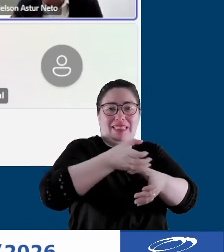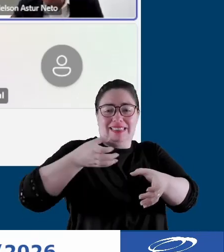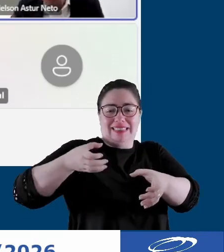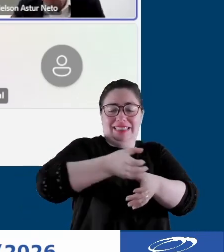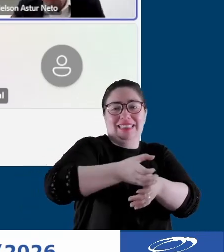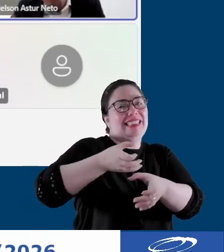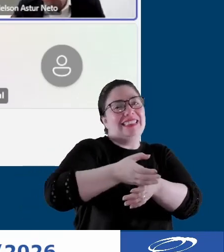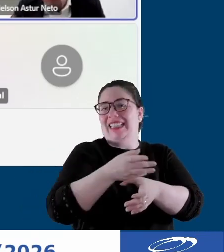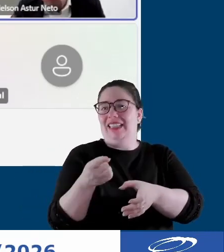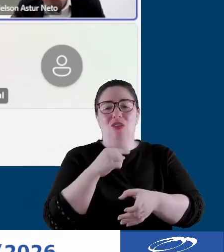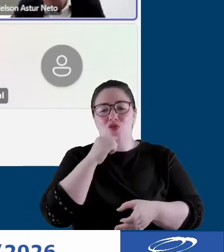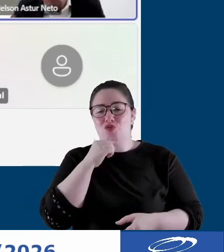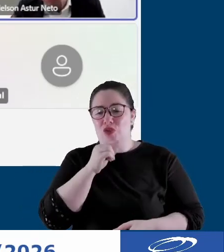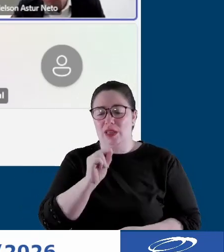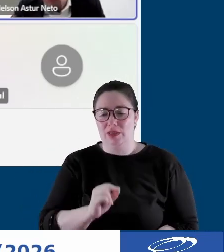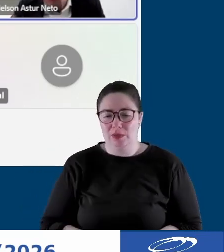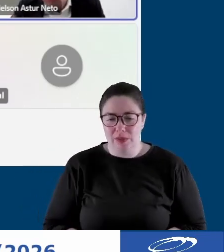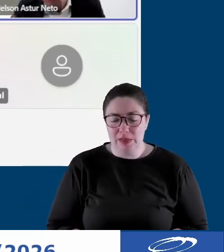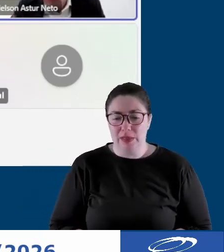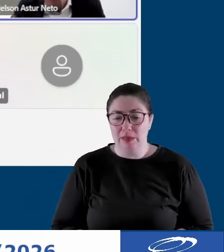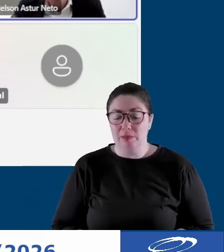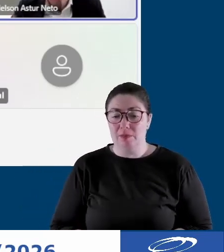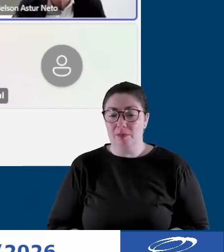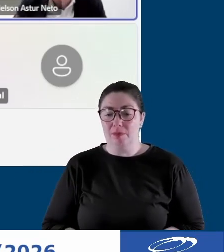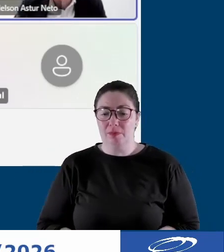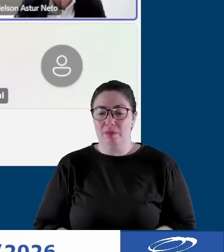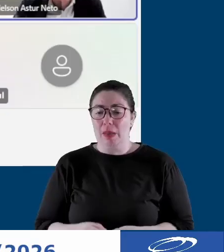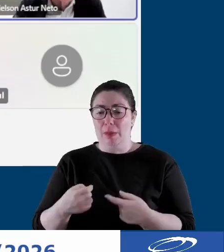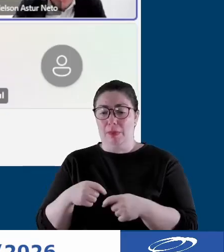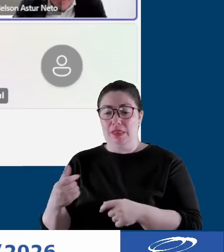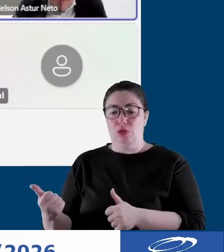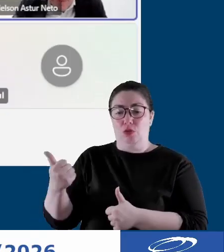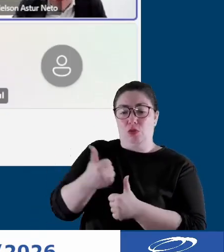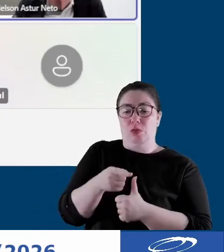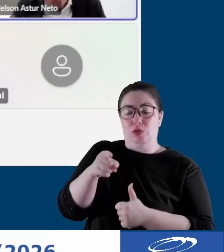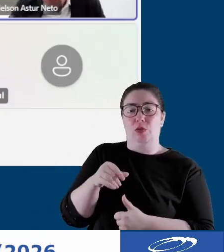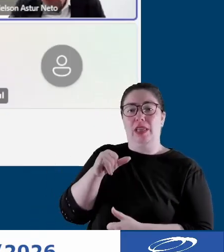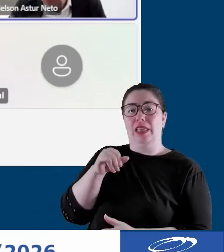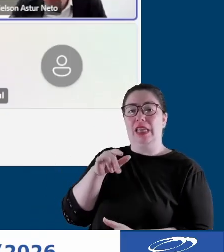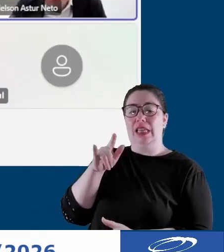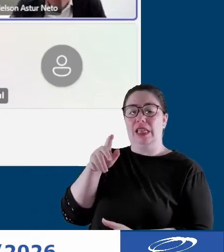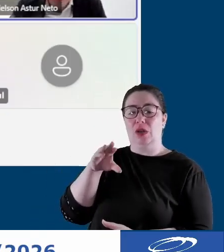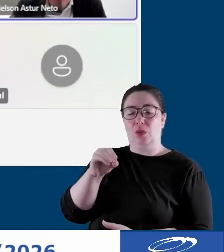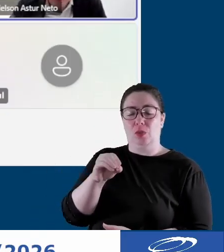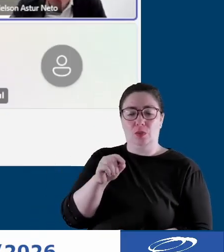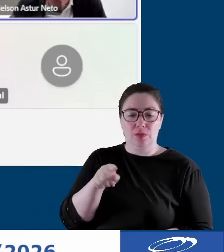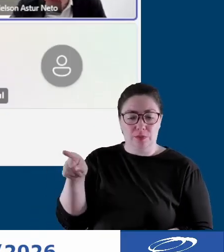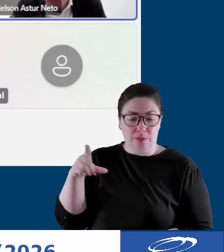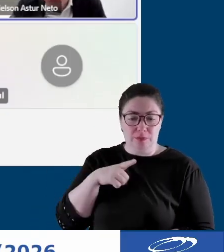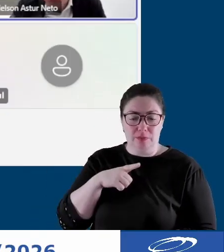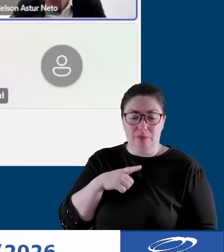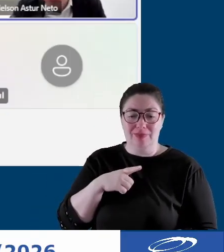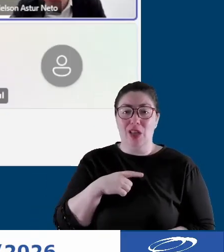via lateral e uma corpectomia parcial e a colocação do ilíaco aqui. 2 meses depois da última